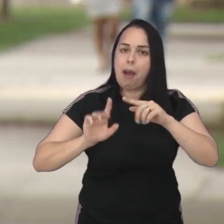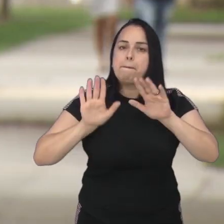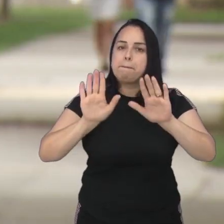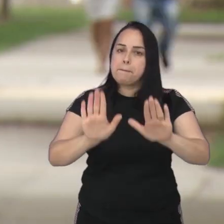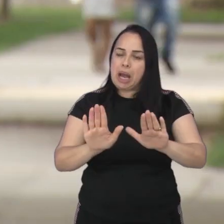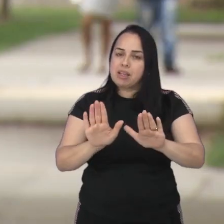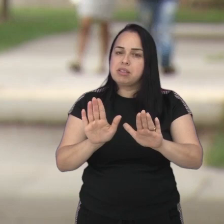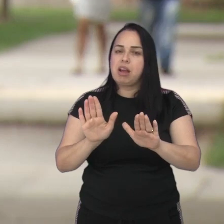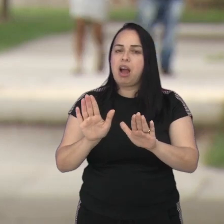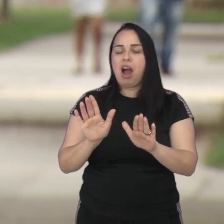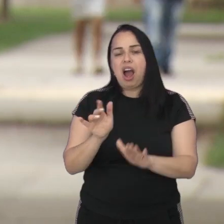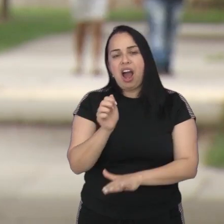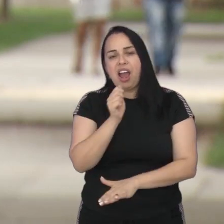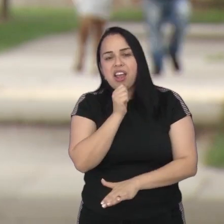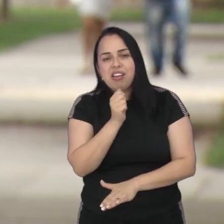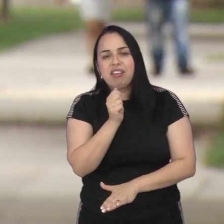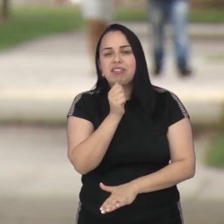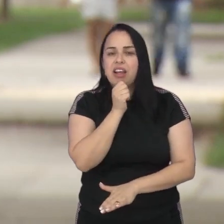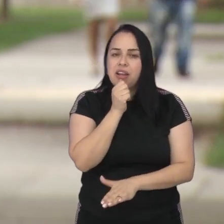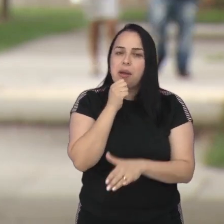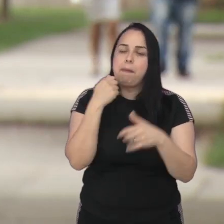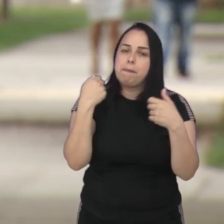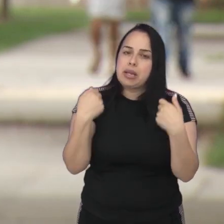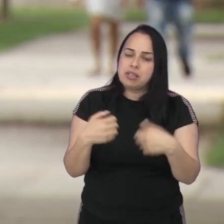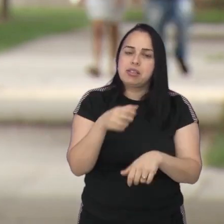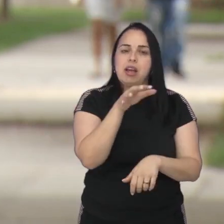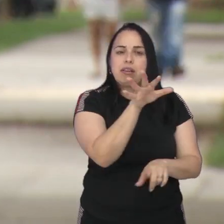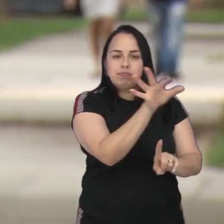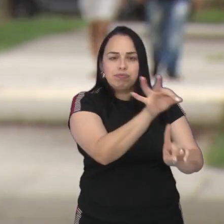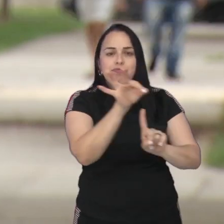preciso reconhecer que muitos passos ainda